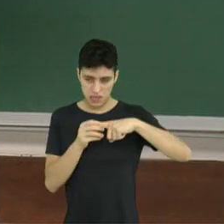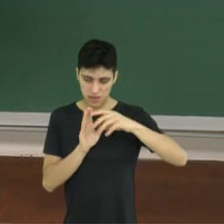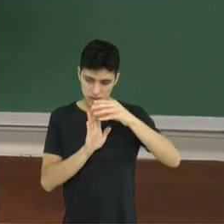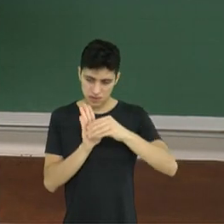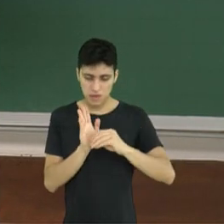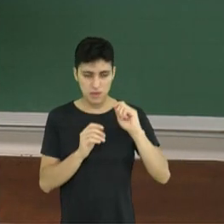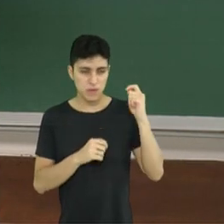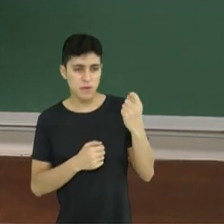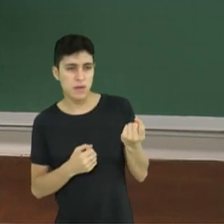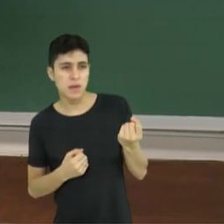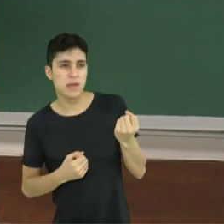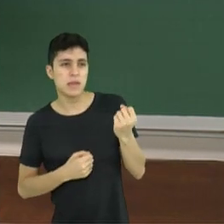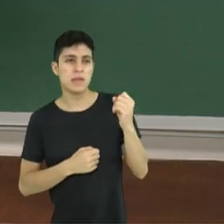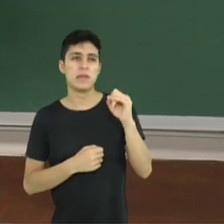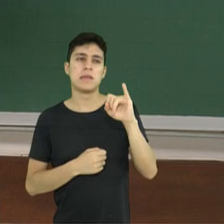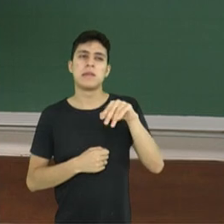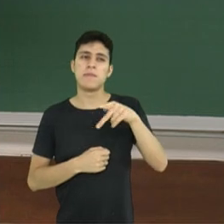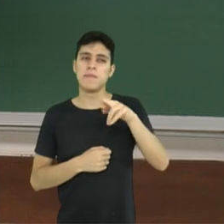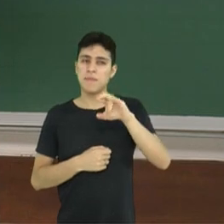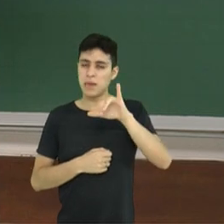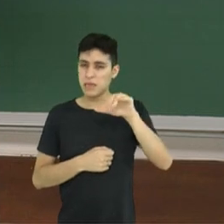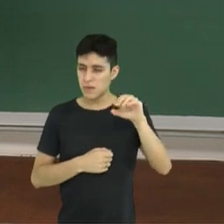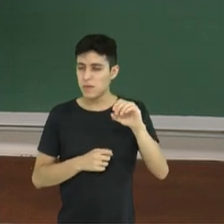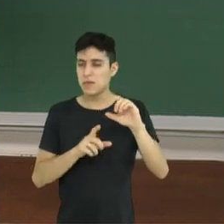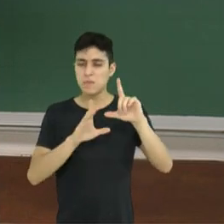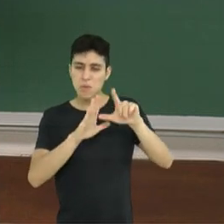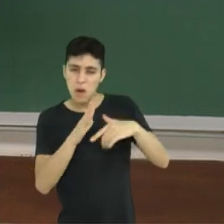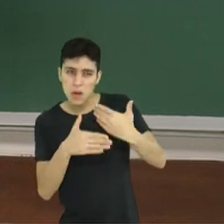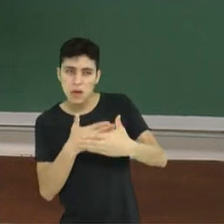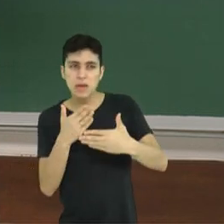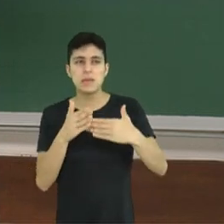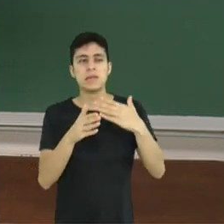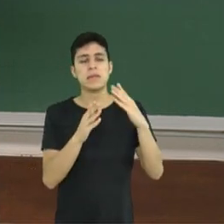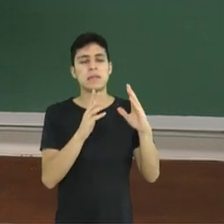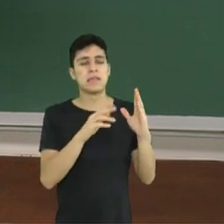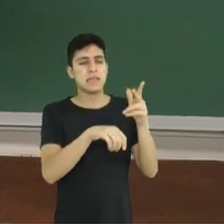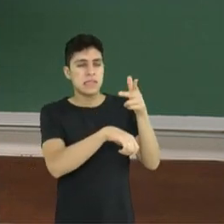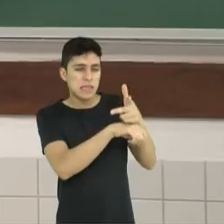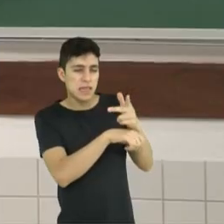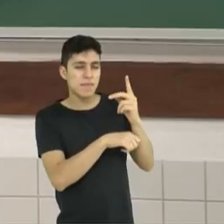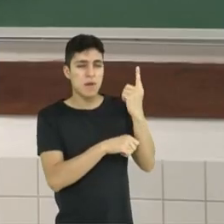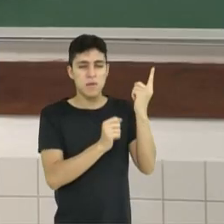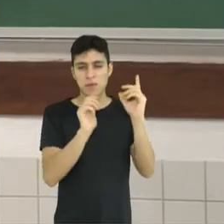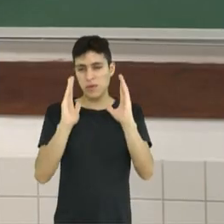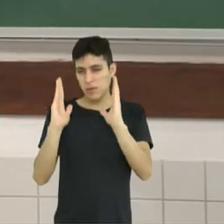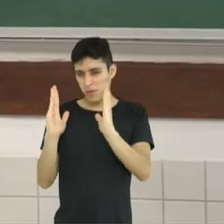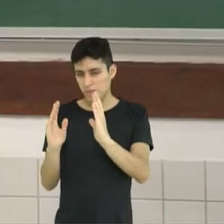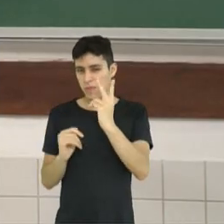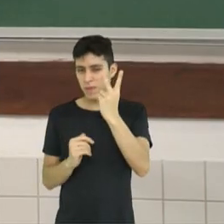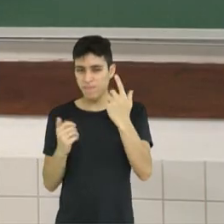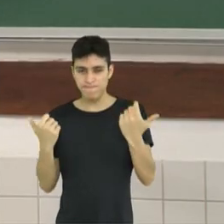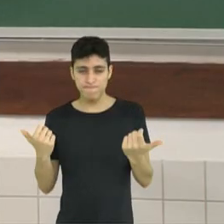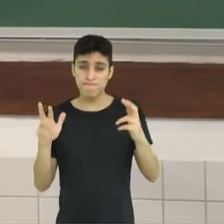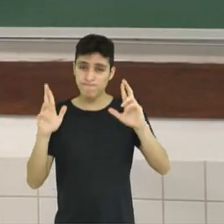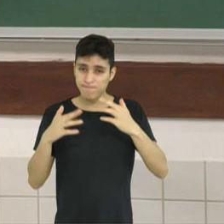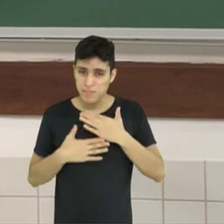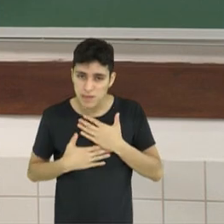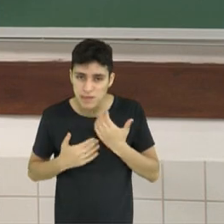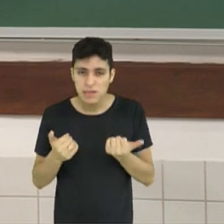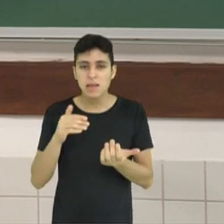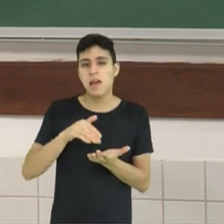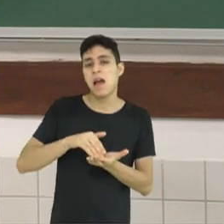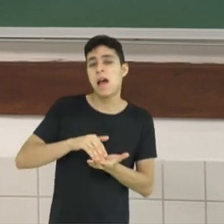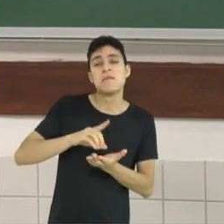conteúdo a gente falou do Impressionismo do pós-impressionismo cinema parte 1 e 2 recapitulamos tudo isso para vocês Espero que tenha gostado